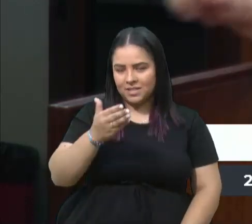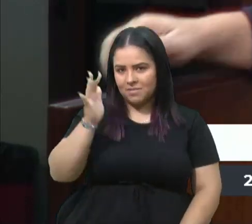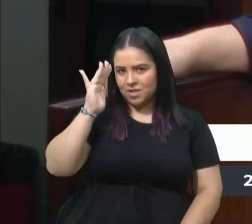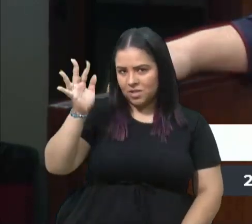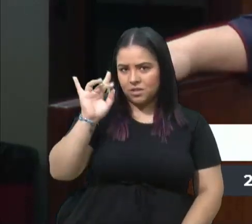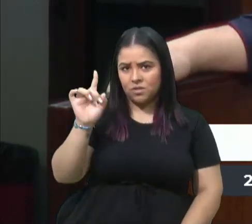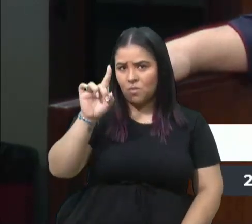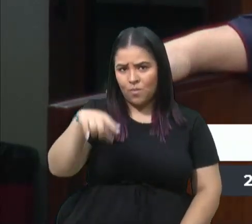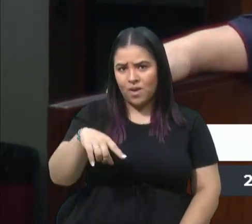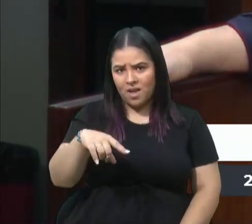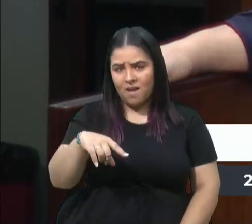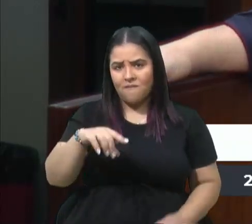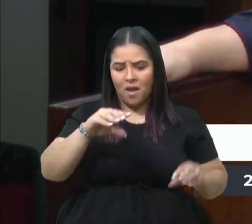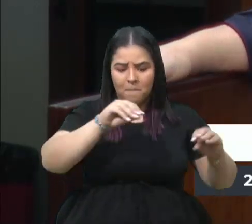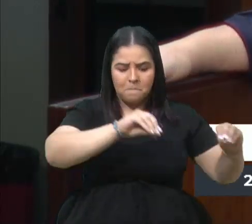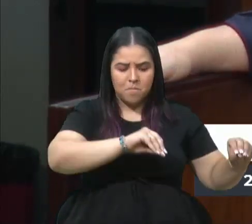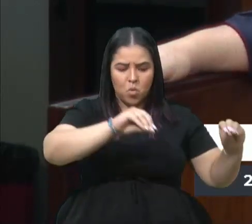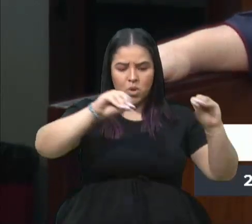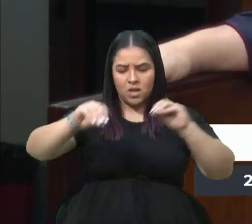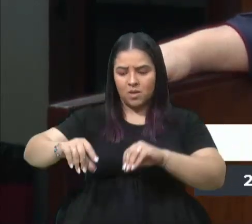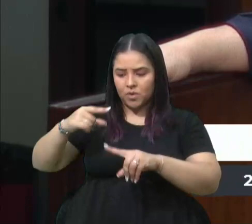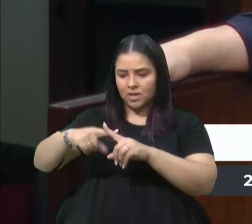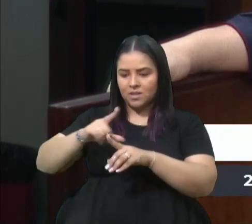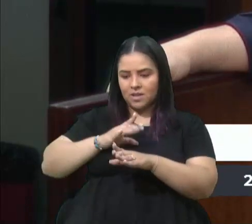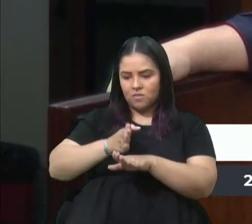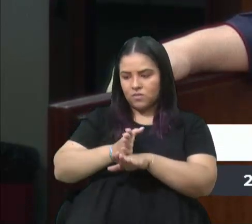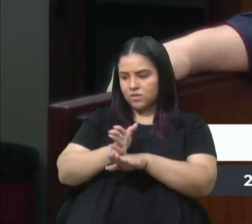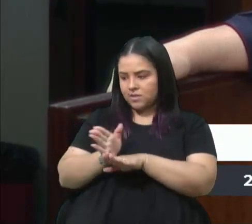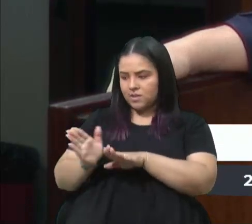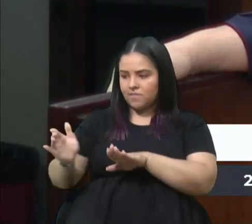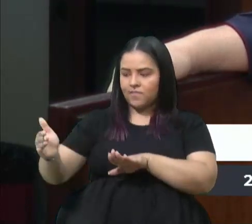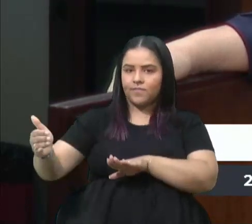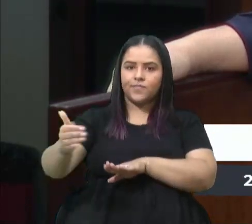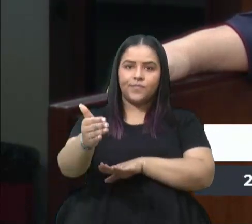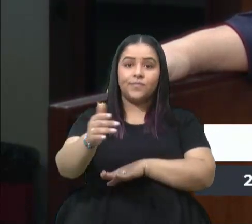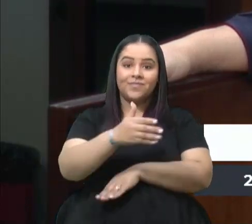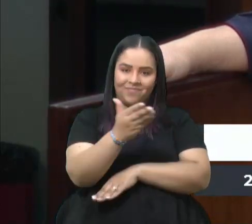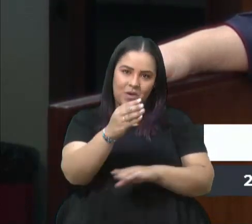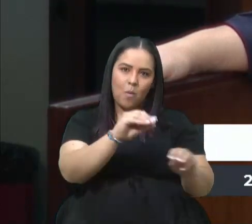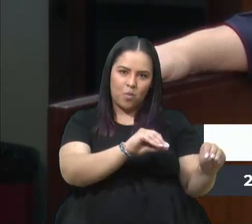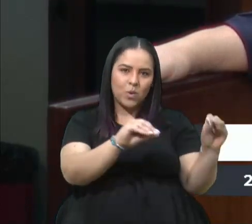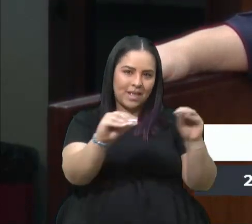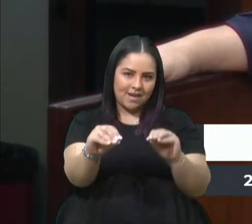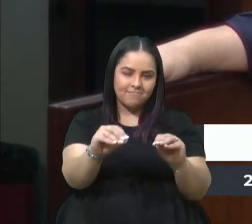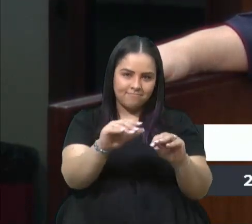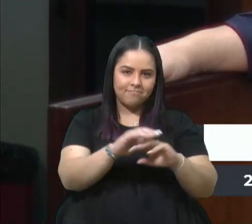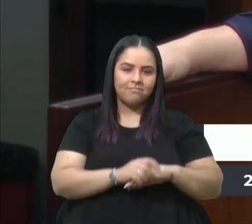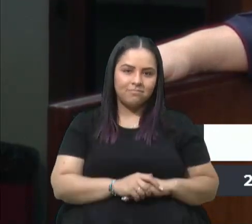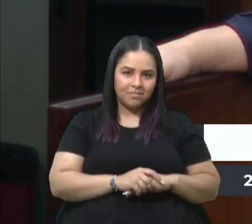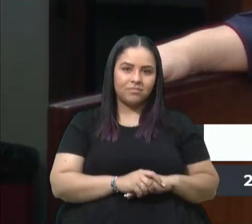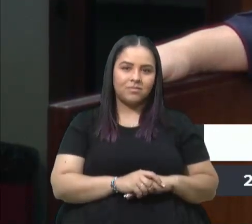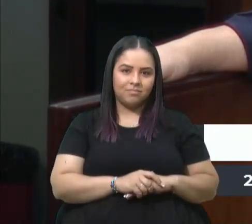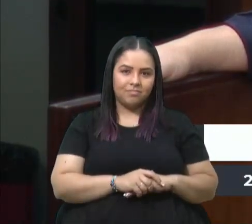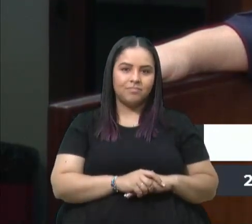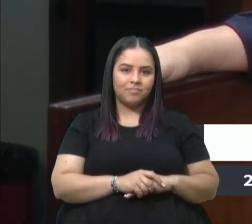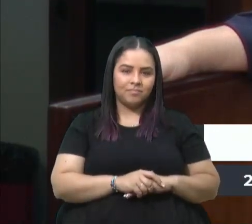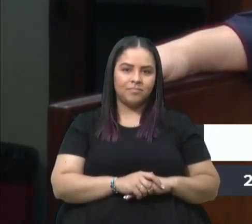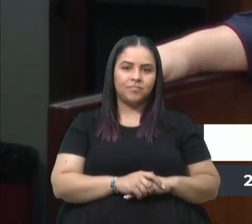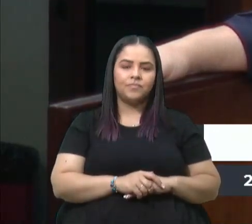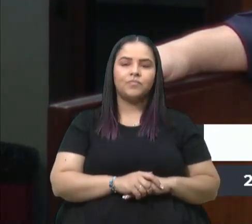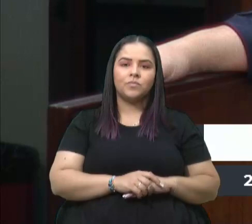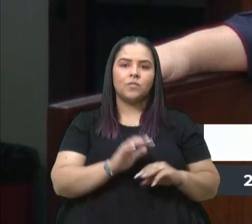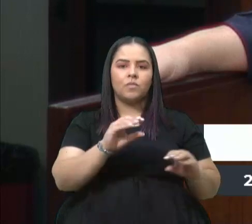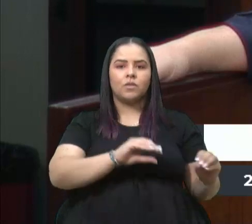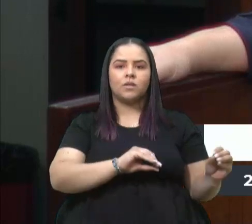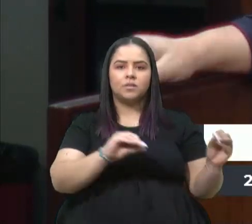ser onde ele está. Porque ali tem um desvio. Aí eles vão mudar, já fizeram o pronunciamento, vão mudar